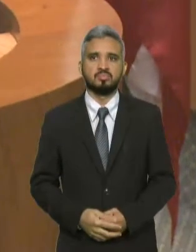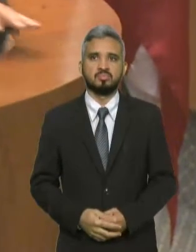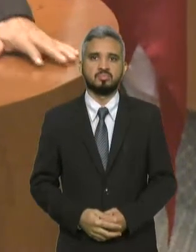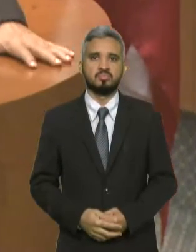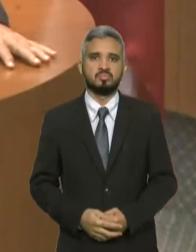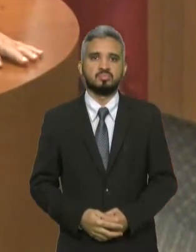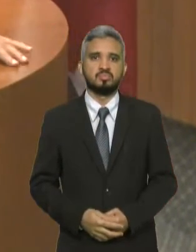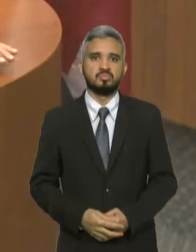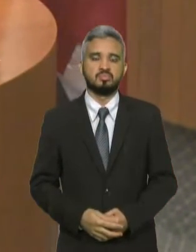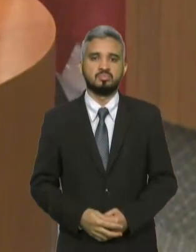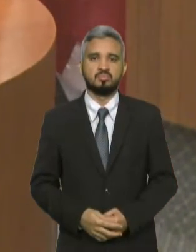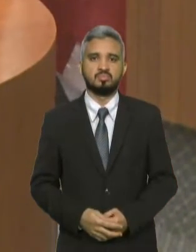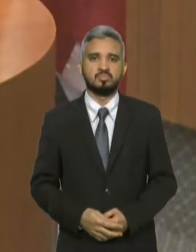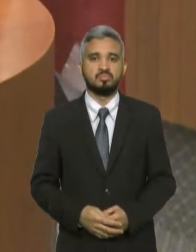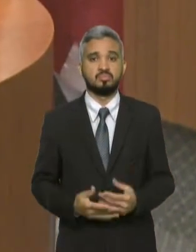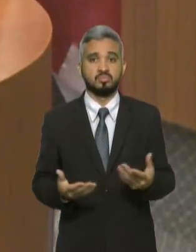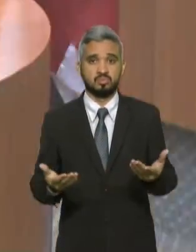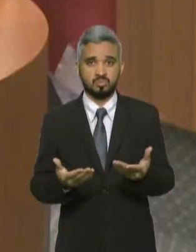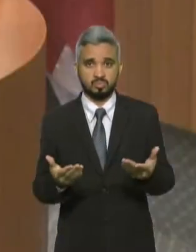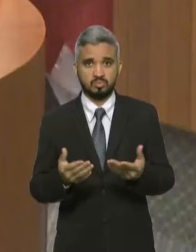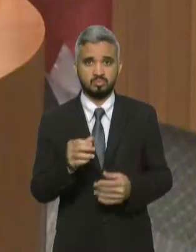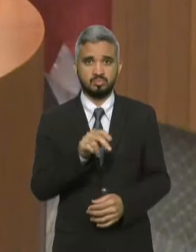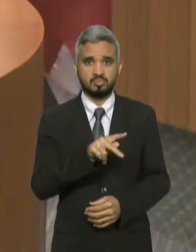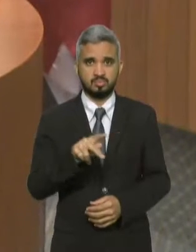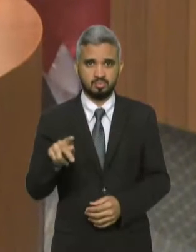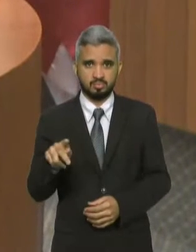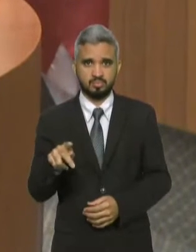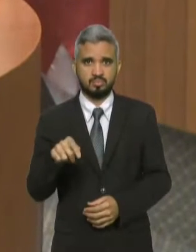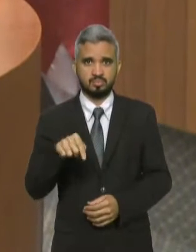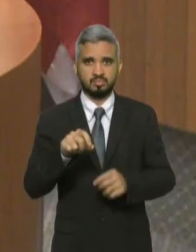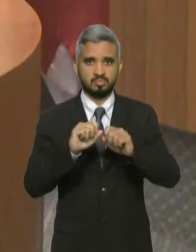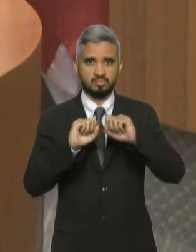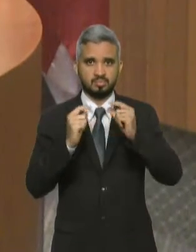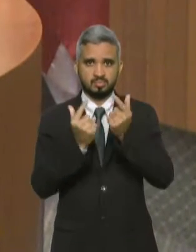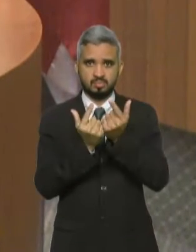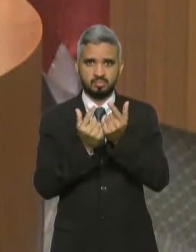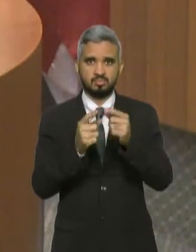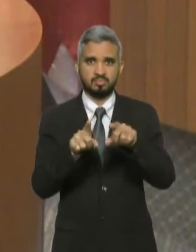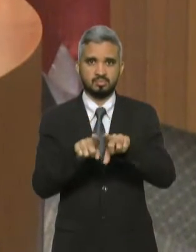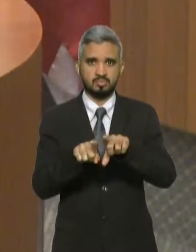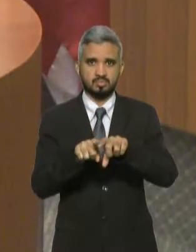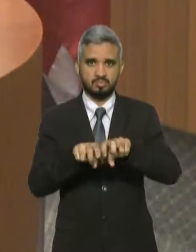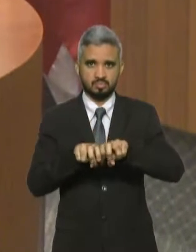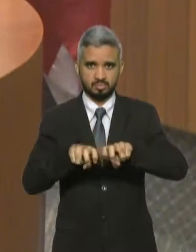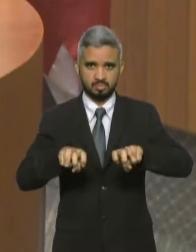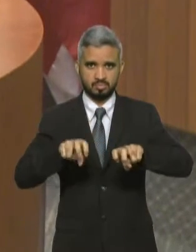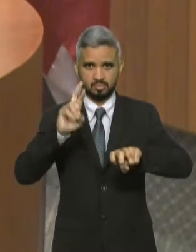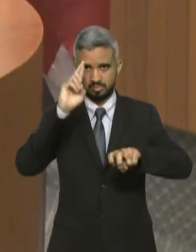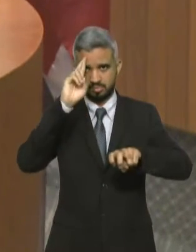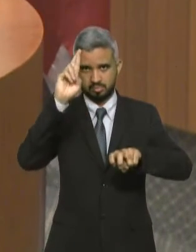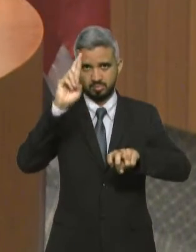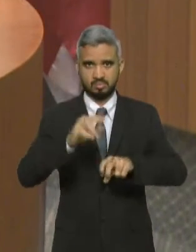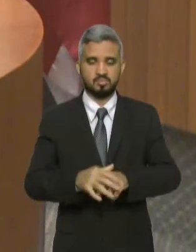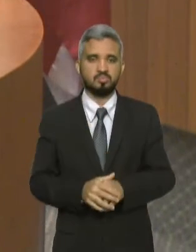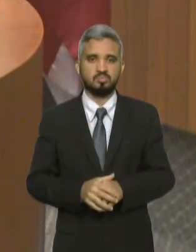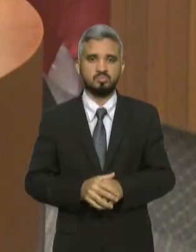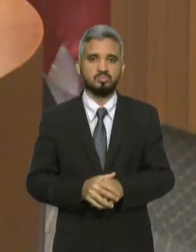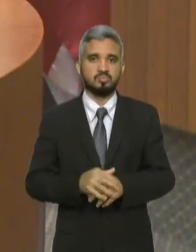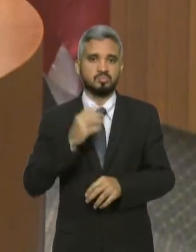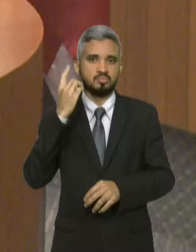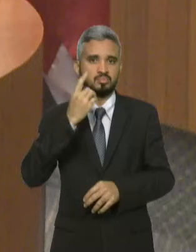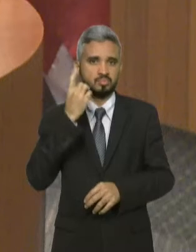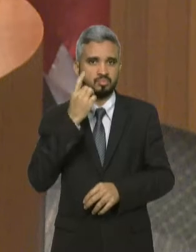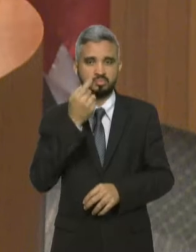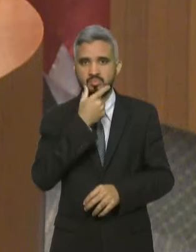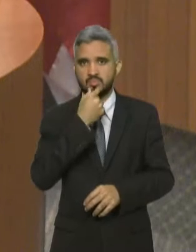que preside essa casa e a mesa, deputados, deputadas, TV Assembleia, Rádio Assembleia, redes